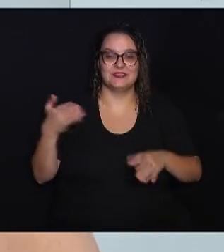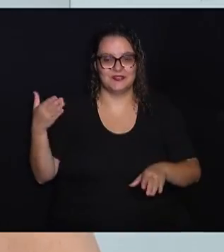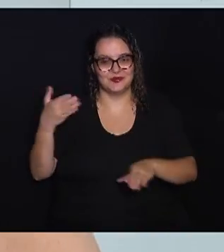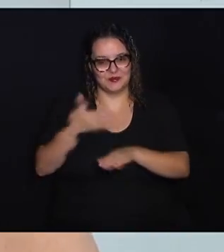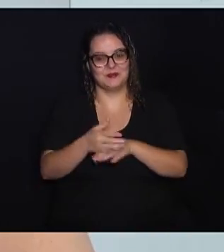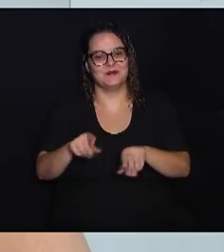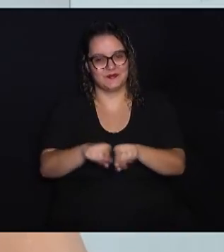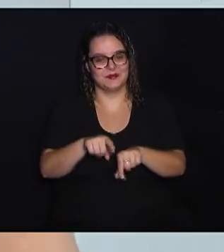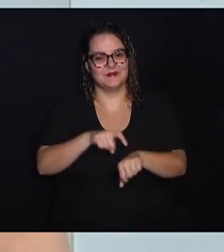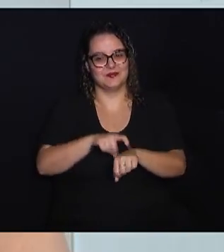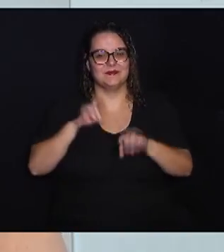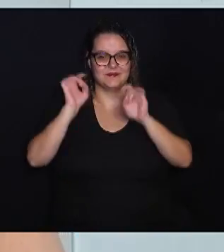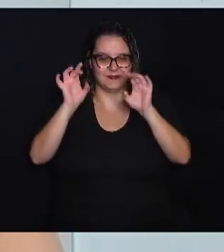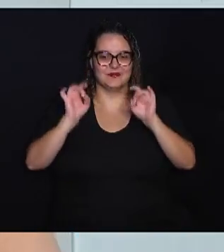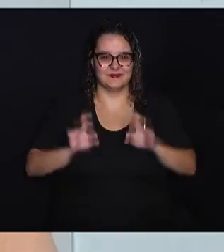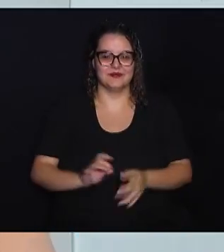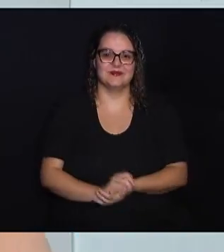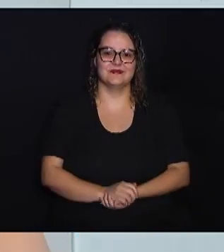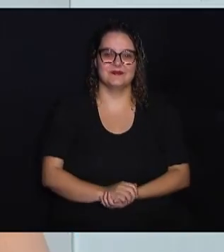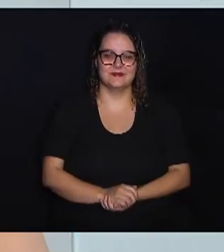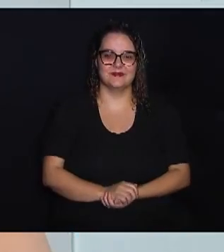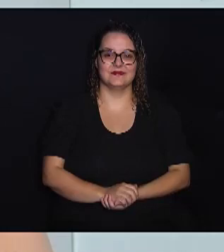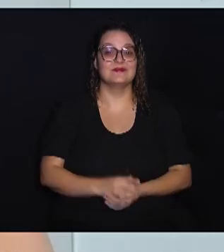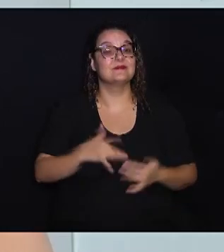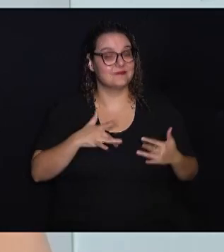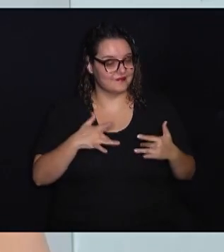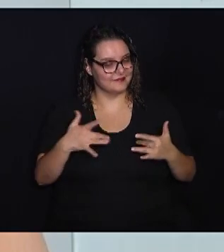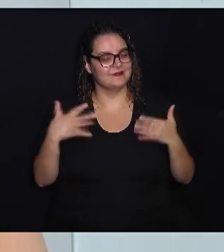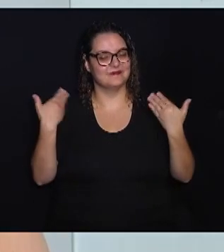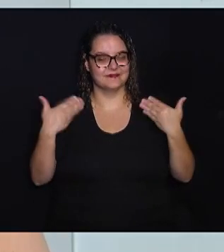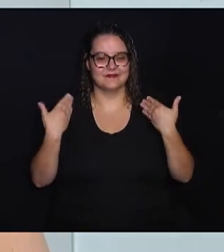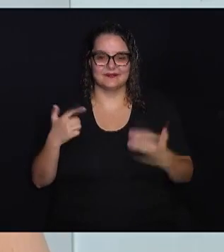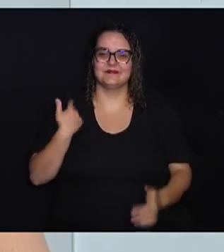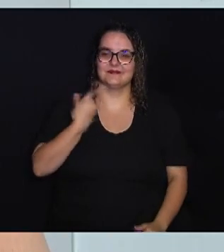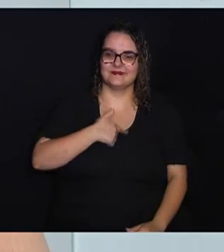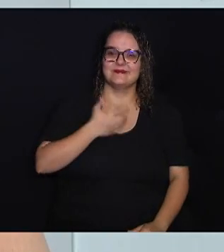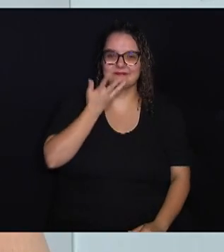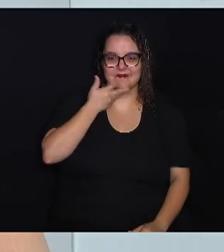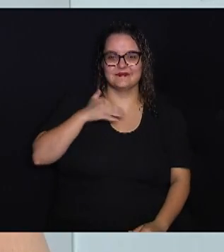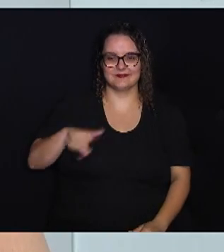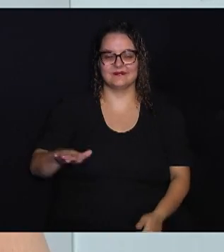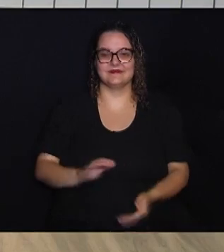participando desse momento especial aí, de doar alegria para as nossas crianças.